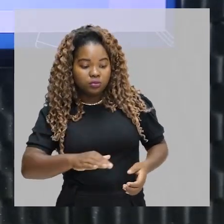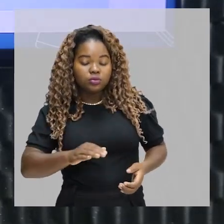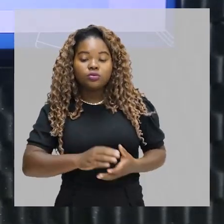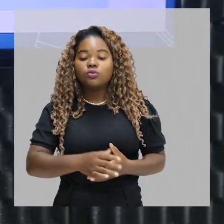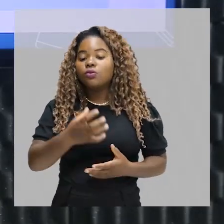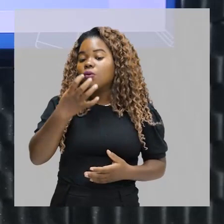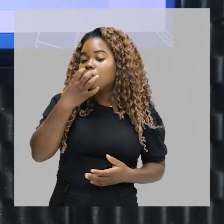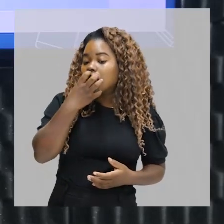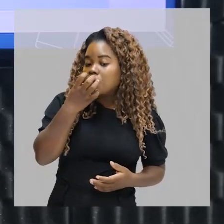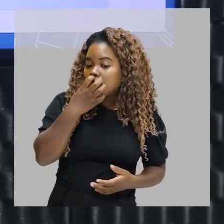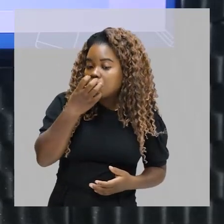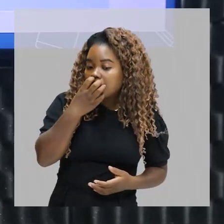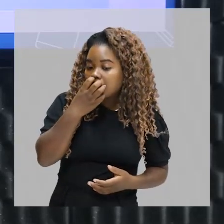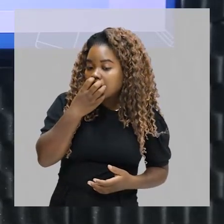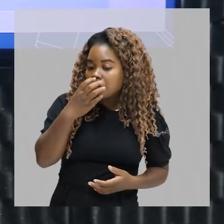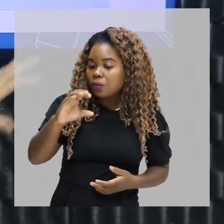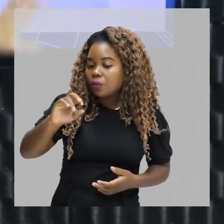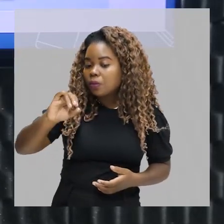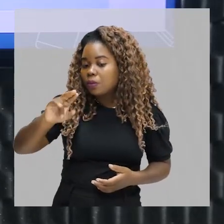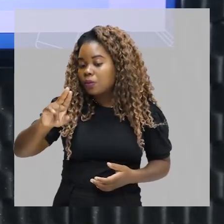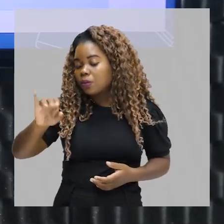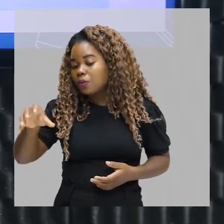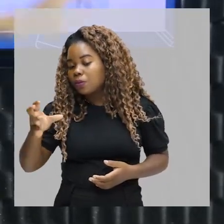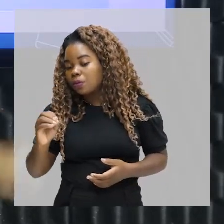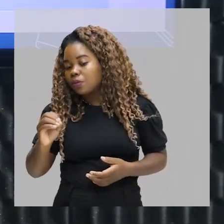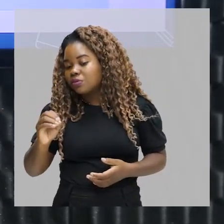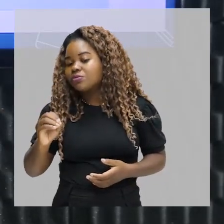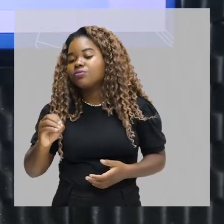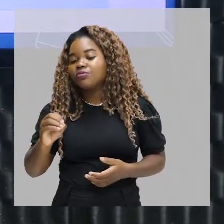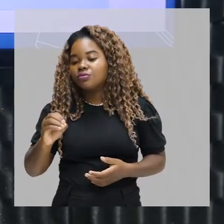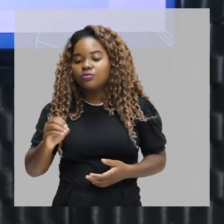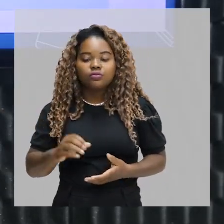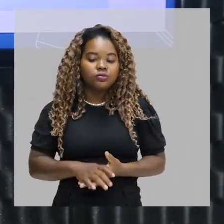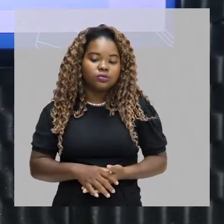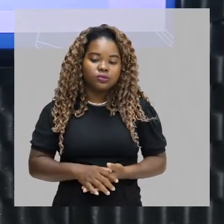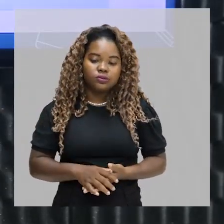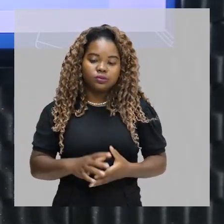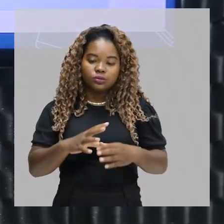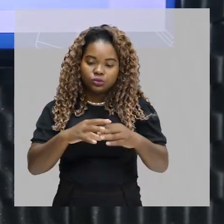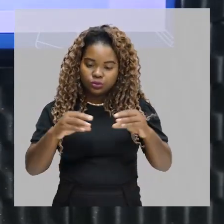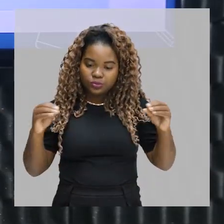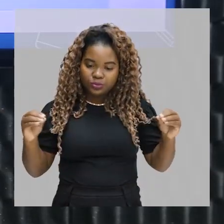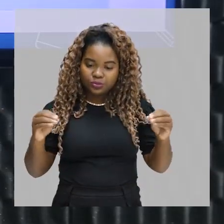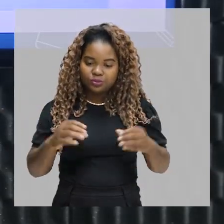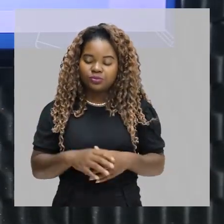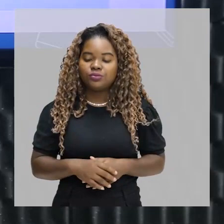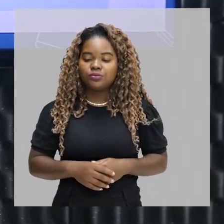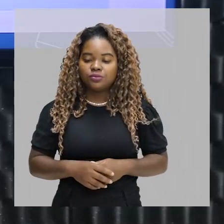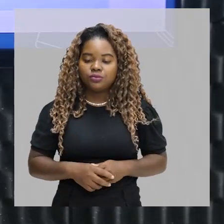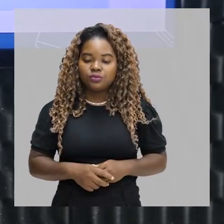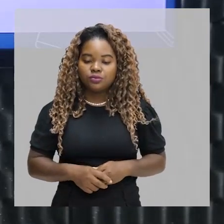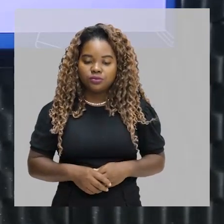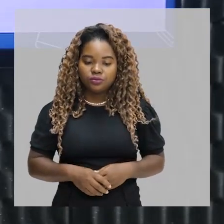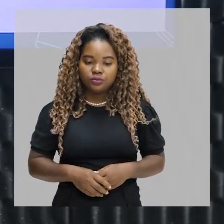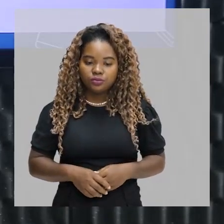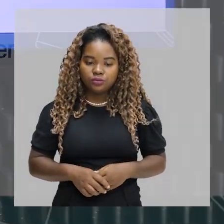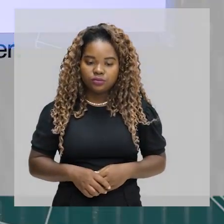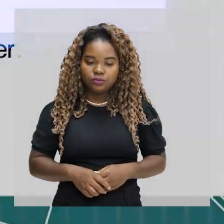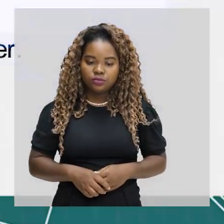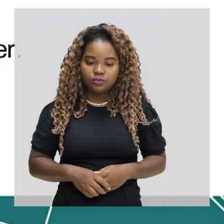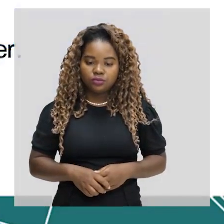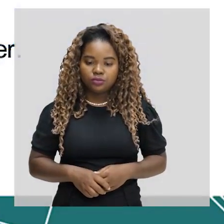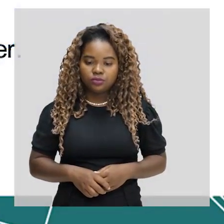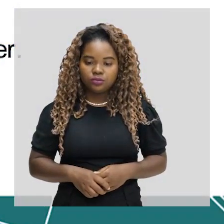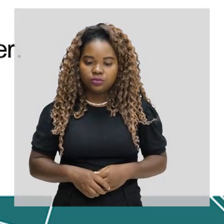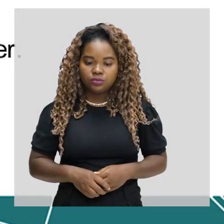quer dizer, o cachorro pertence ao menino, está perdido. Então, ele faz referência entre o possuidor e algo que